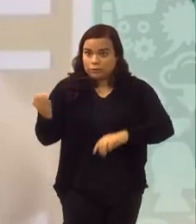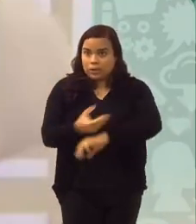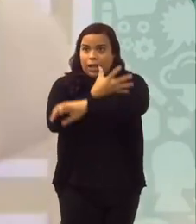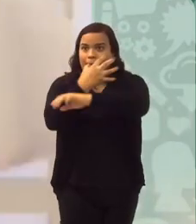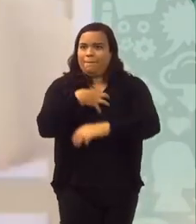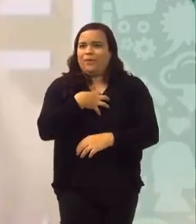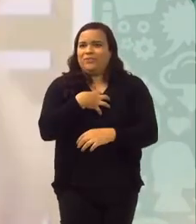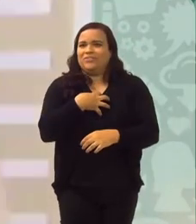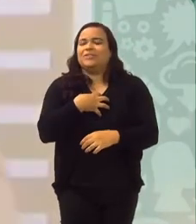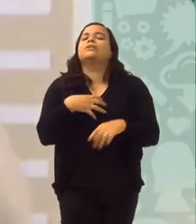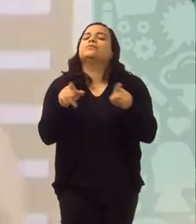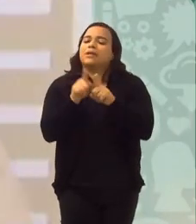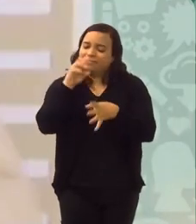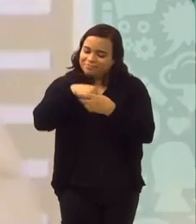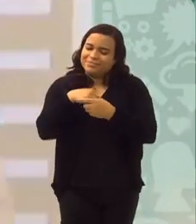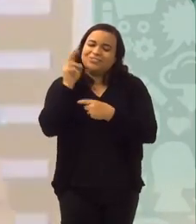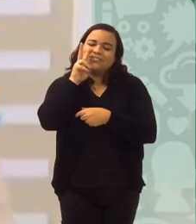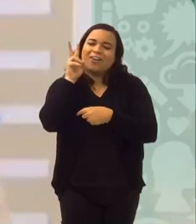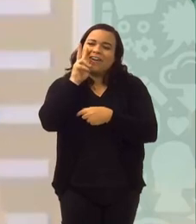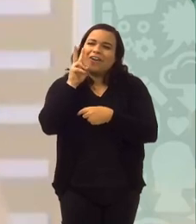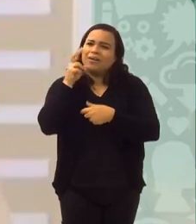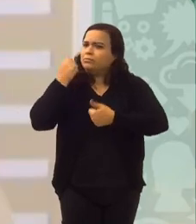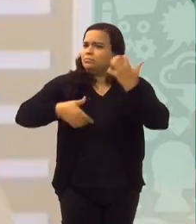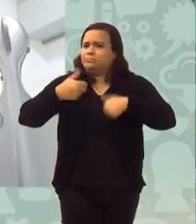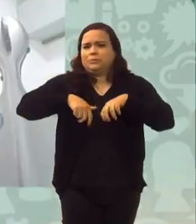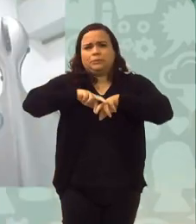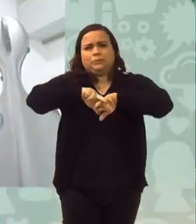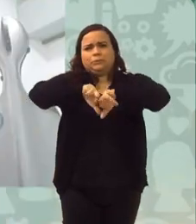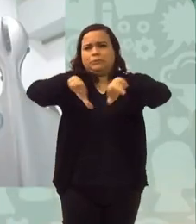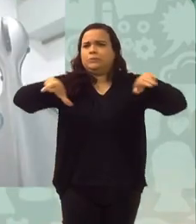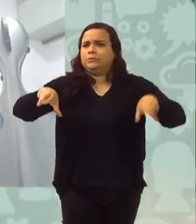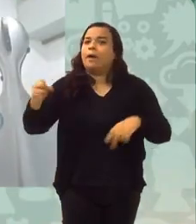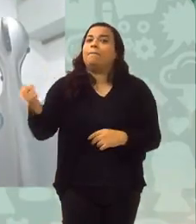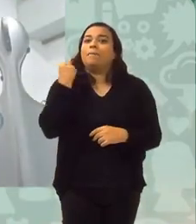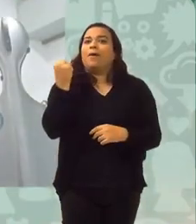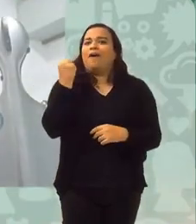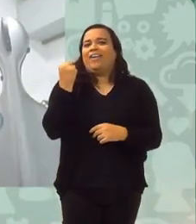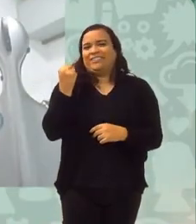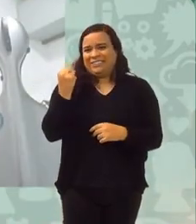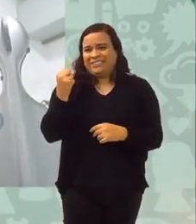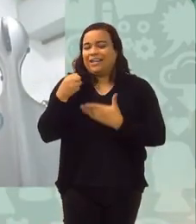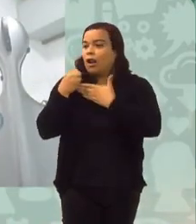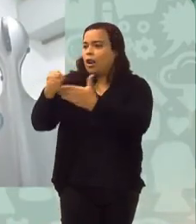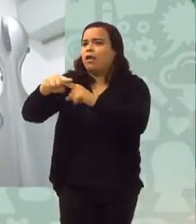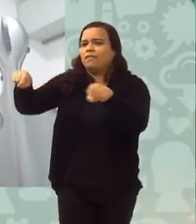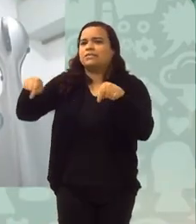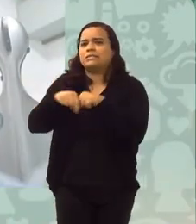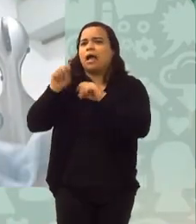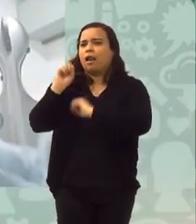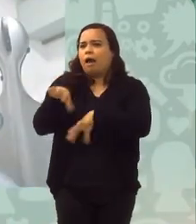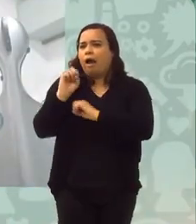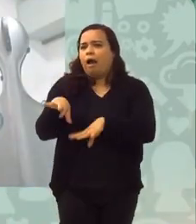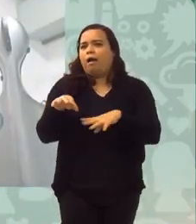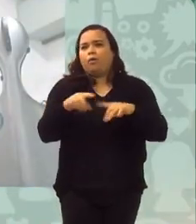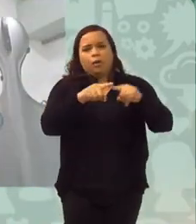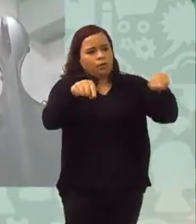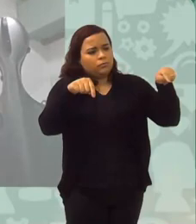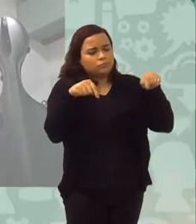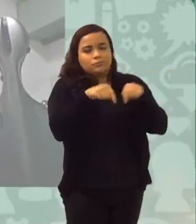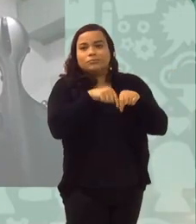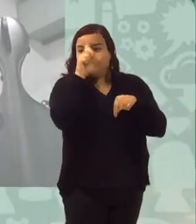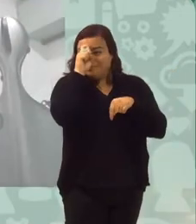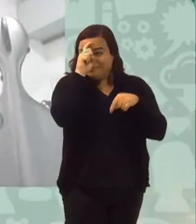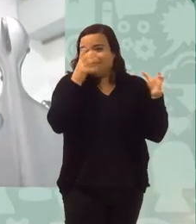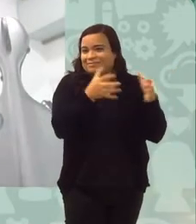socioemocionais através das histórias. Então, olha a potência de você levar para uma sala de aula, para